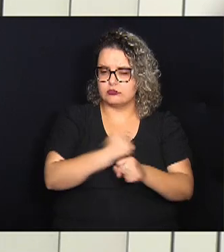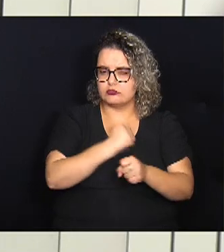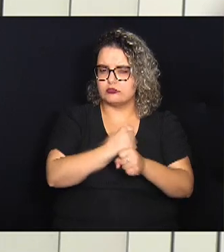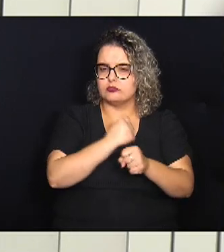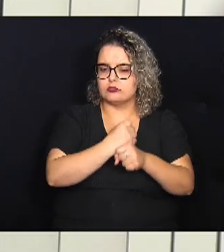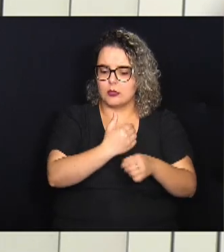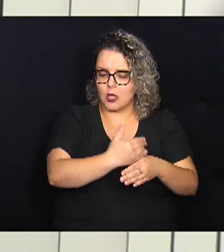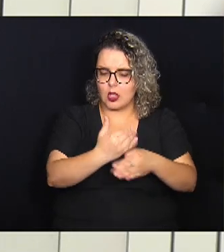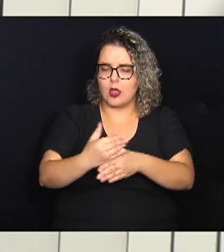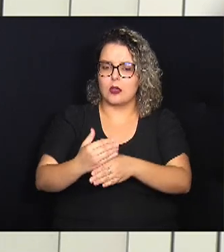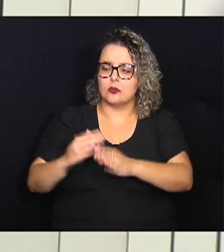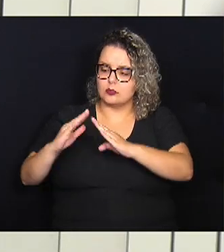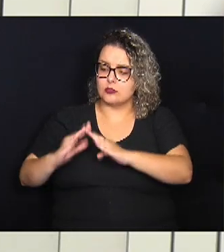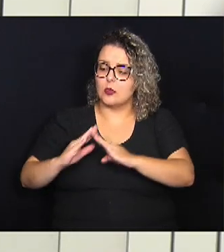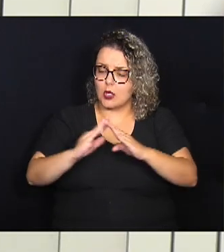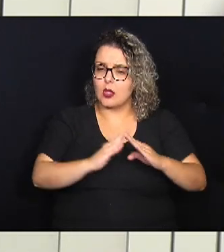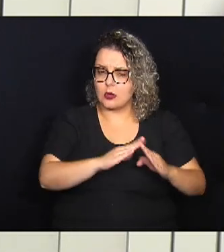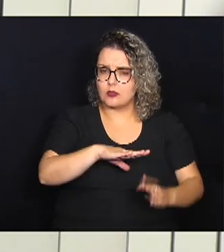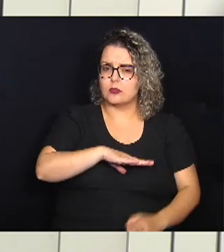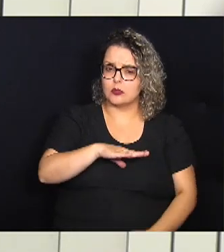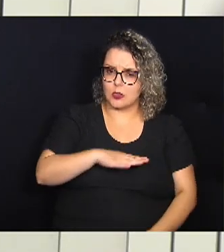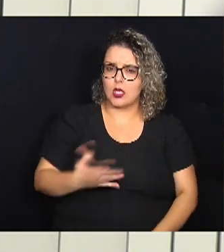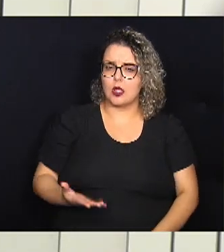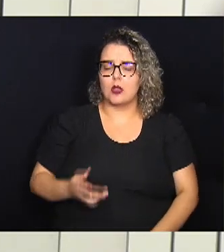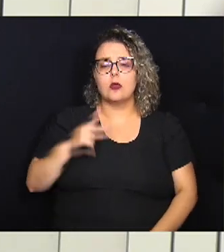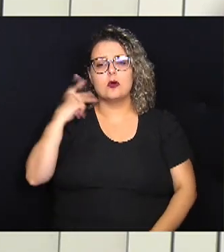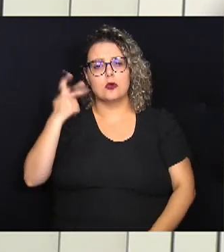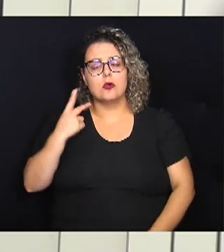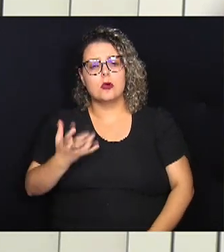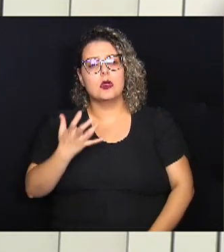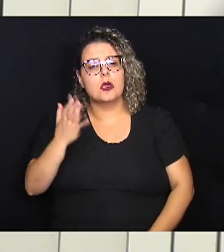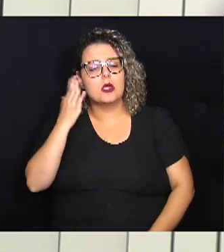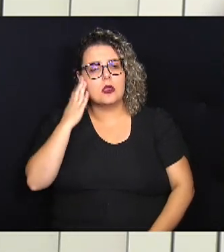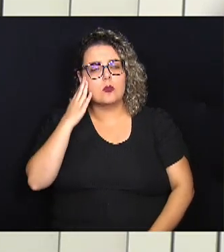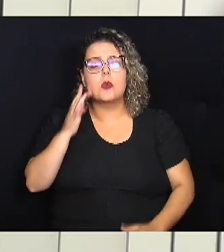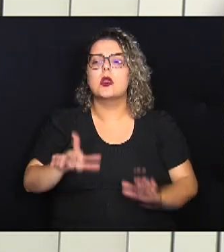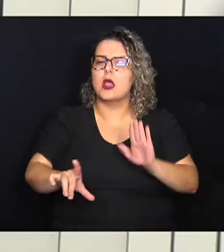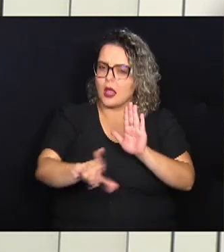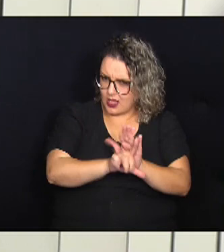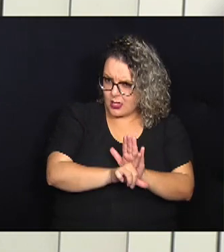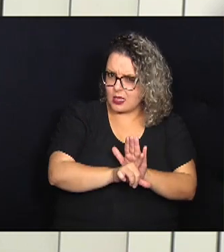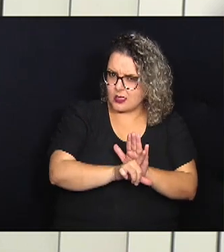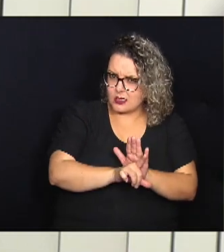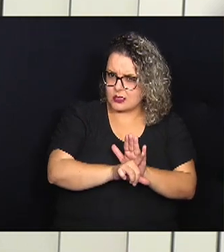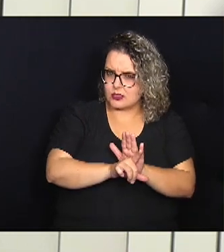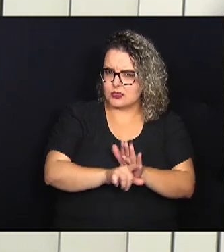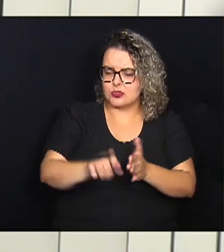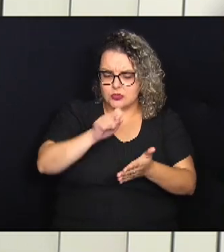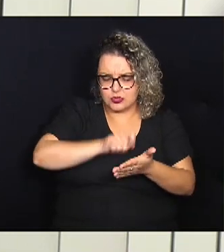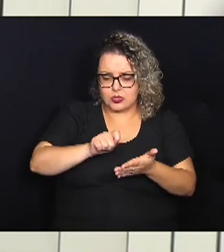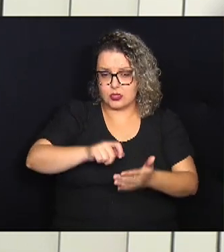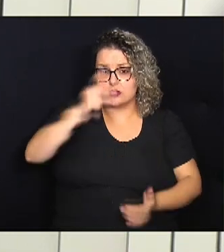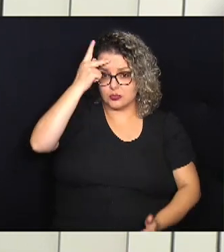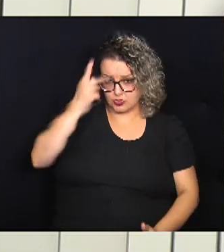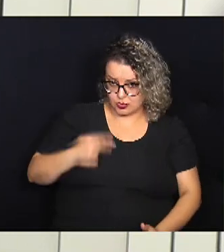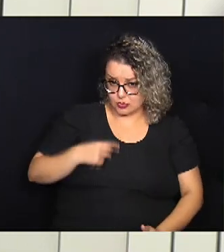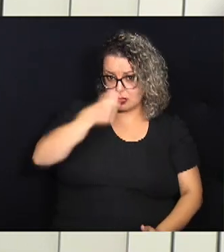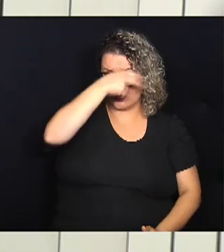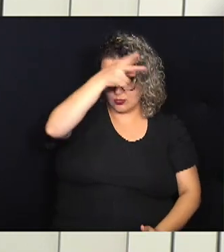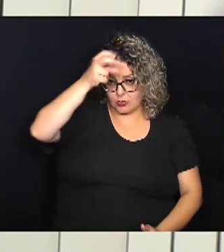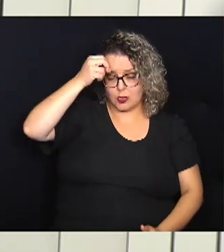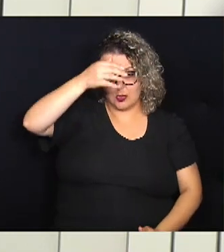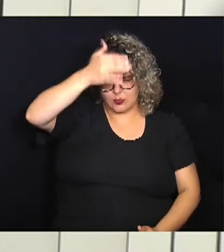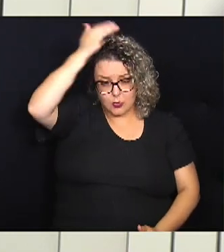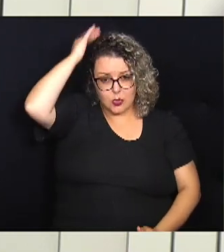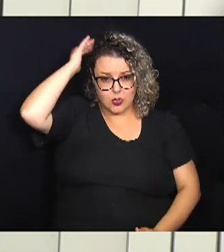unidades habitacionais. O parlamentar quer saber se a legislação, de autoria do próprio prefeito Dário Saad,